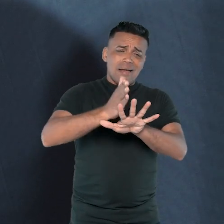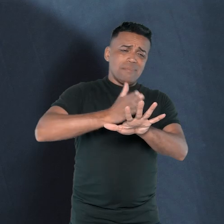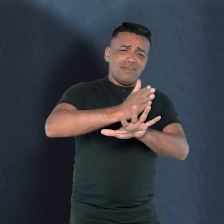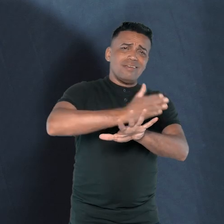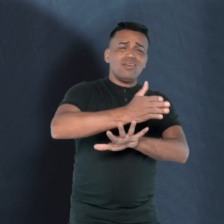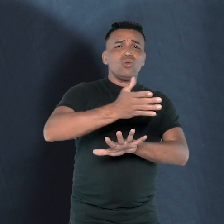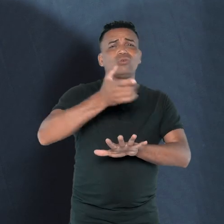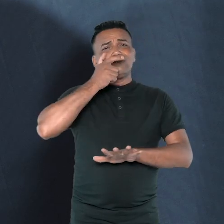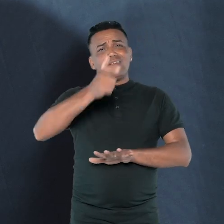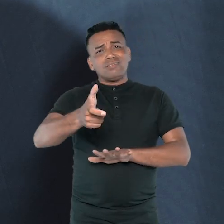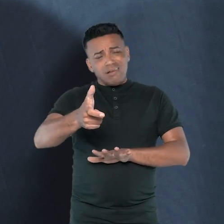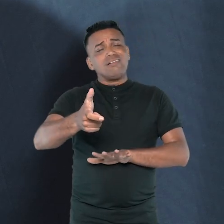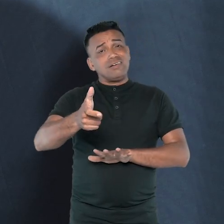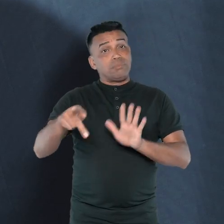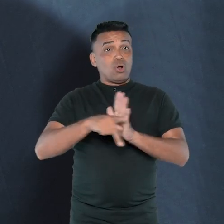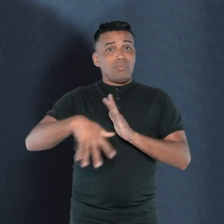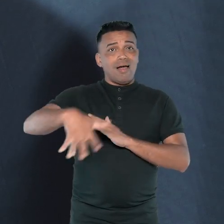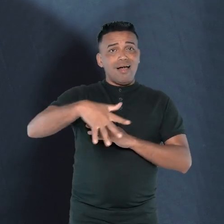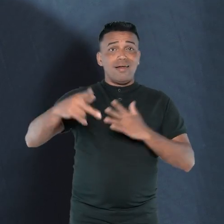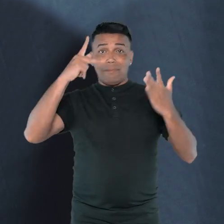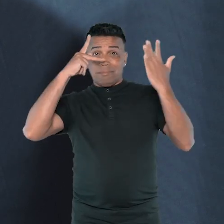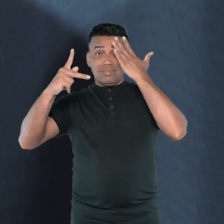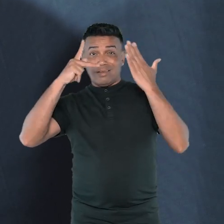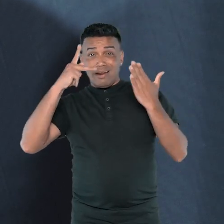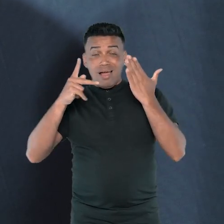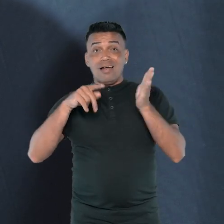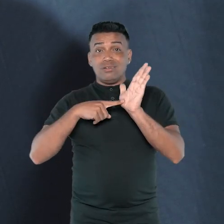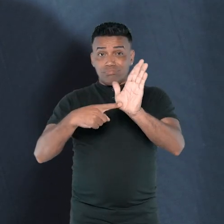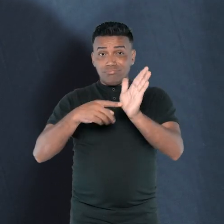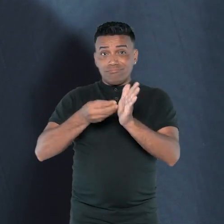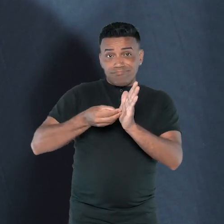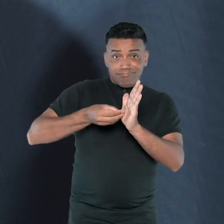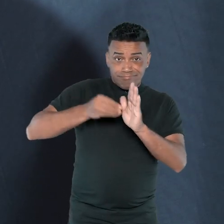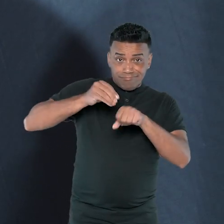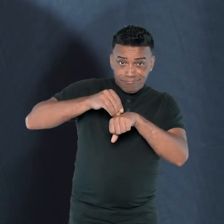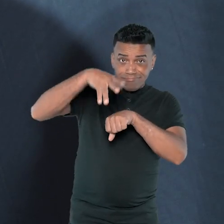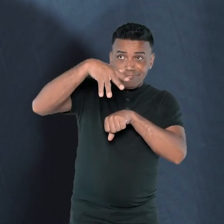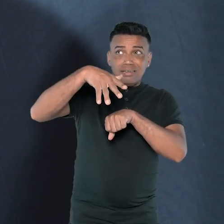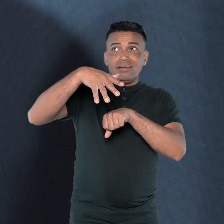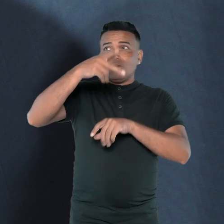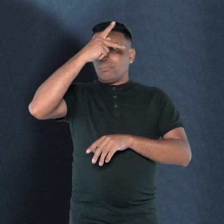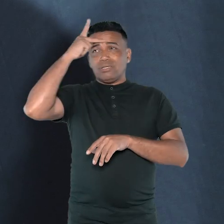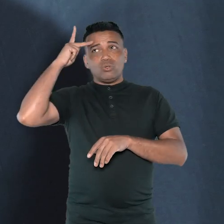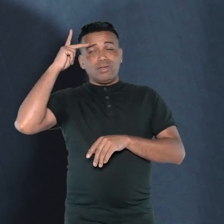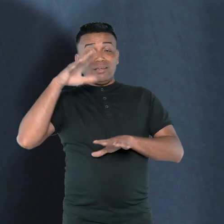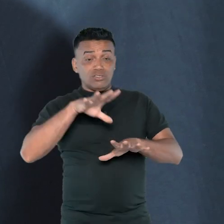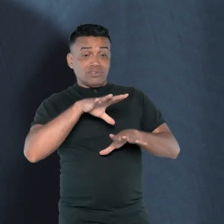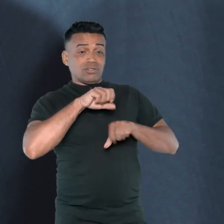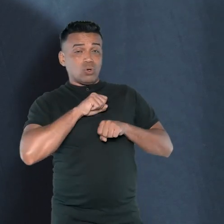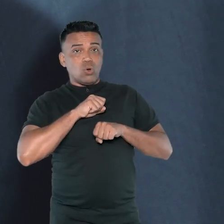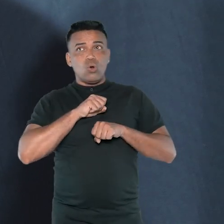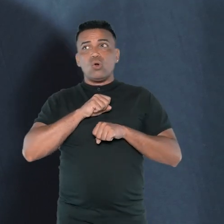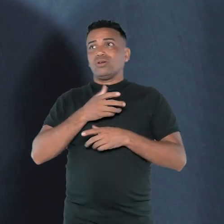própria psicanálise indica, né, que ao invés de ficar pensando o sujeito muito a partir dessas identificações, desses semblantes